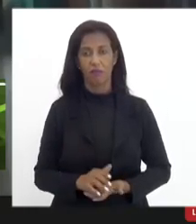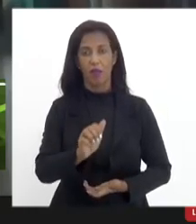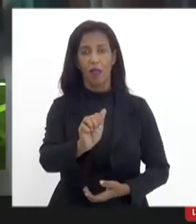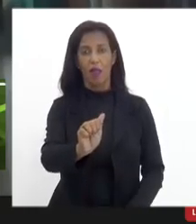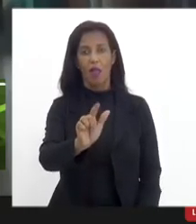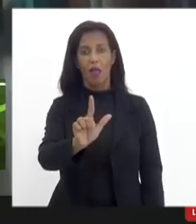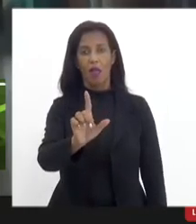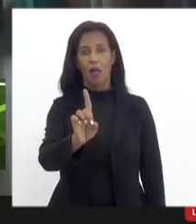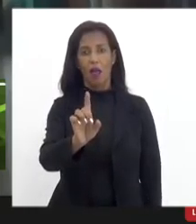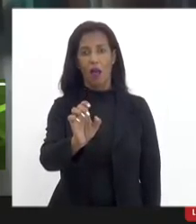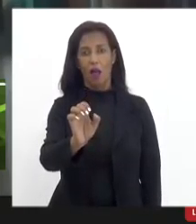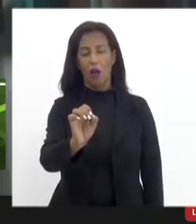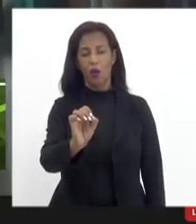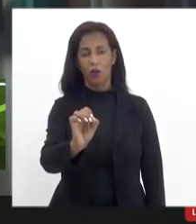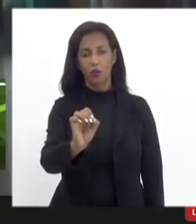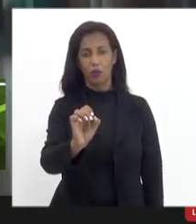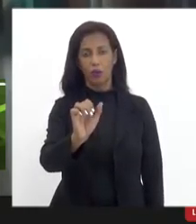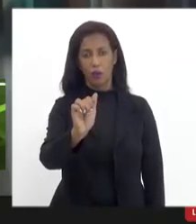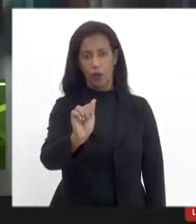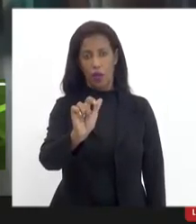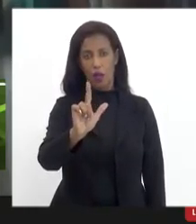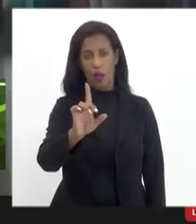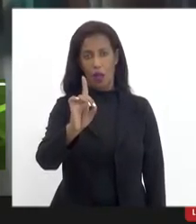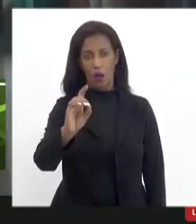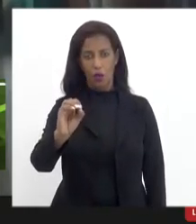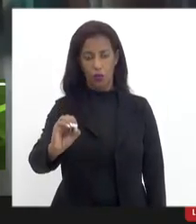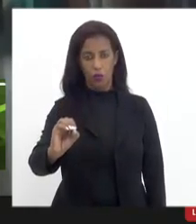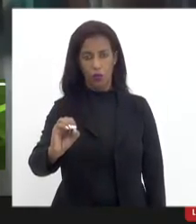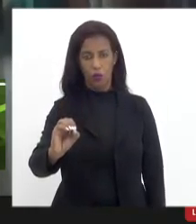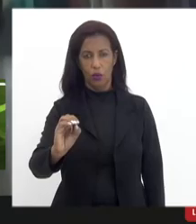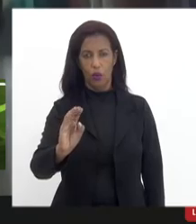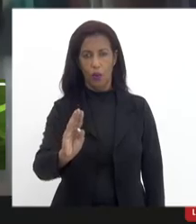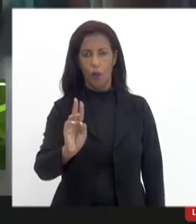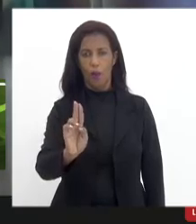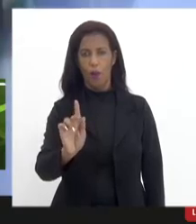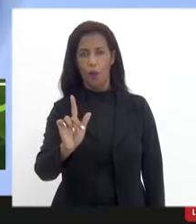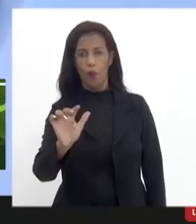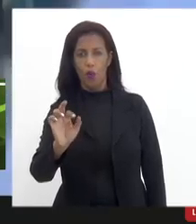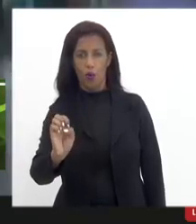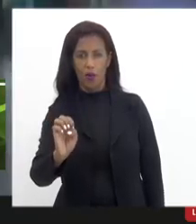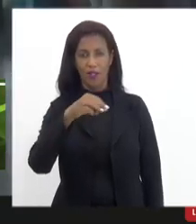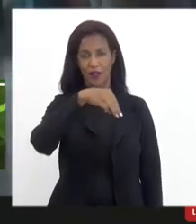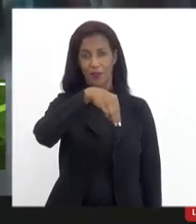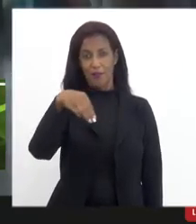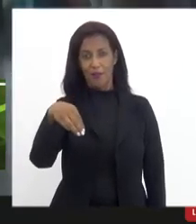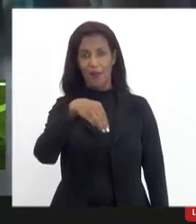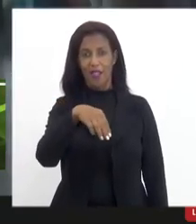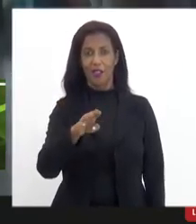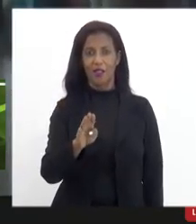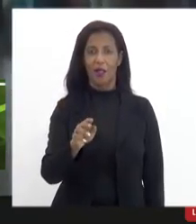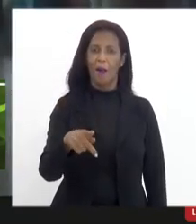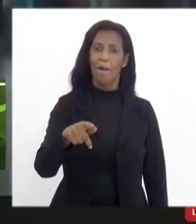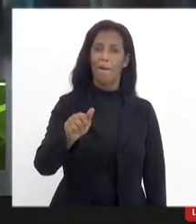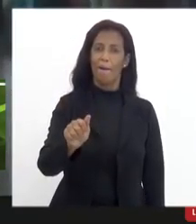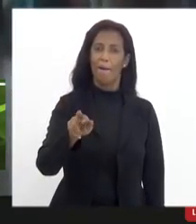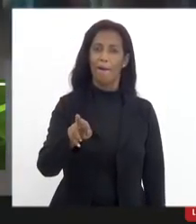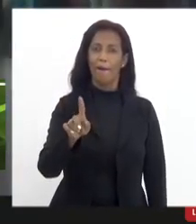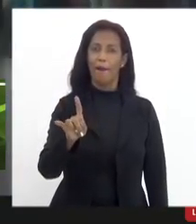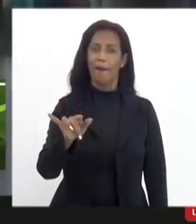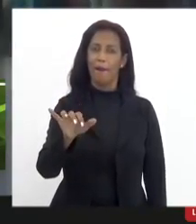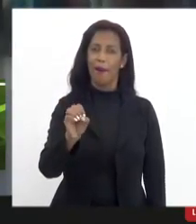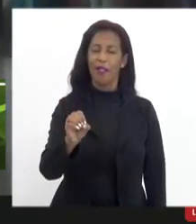Bulhões. Aldo Bulhões está presente? Aldo Bulhões, mestre Pardinho, da Ciranda de